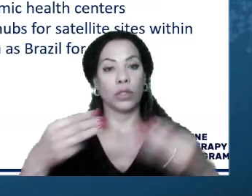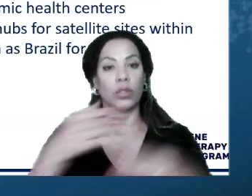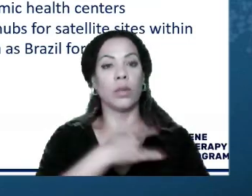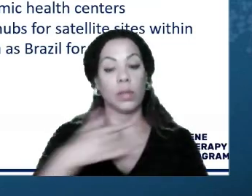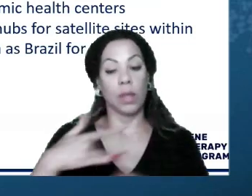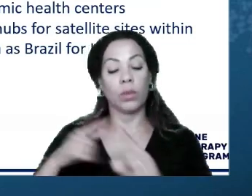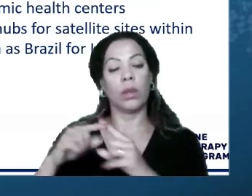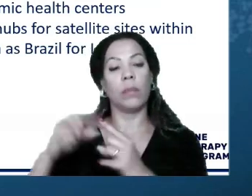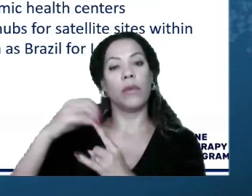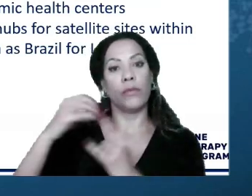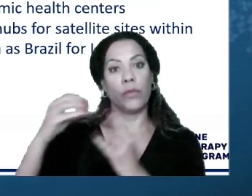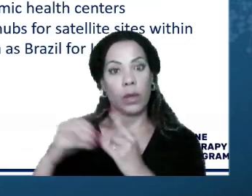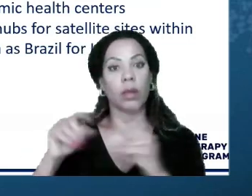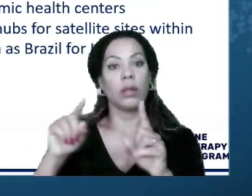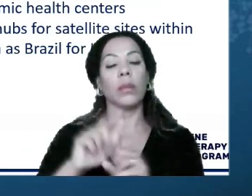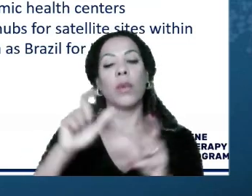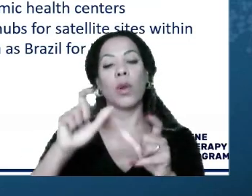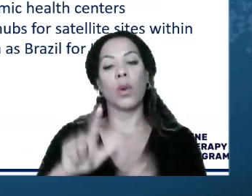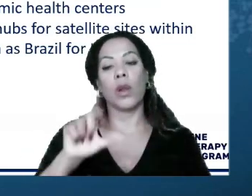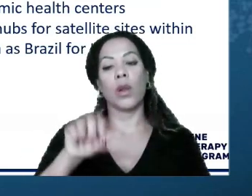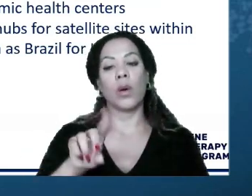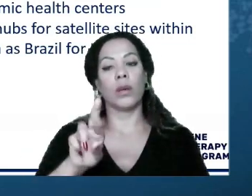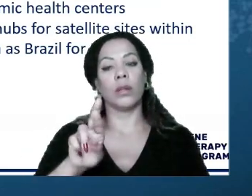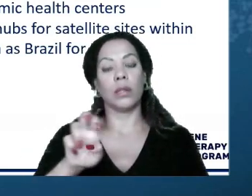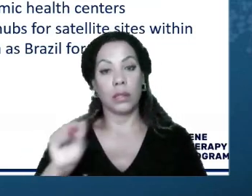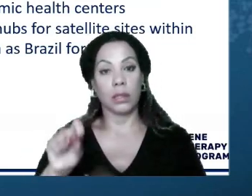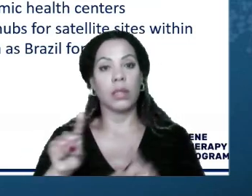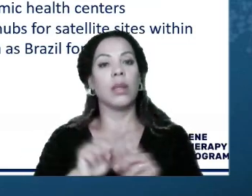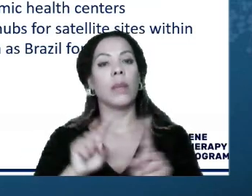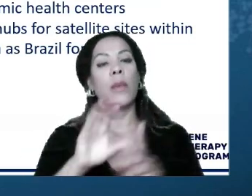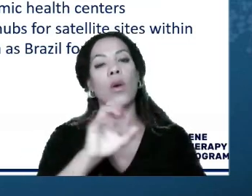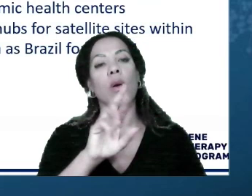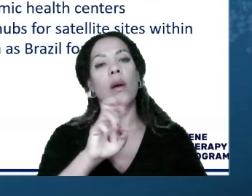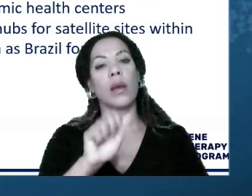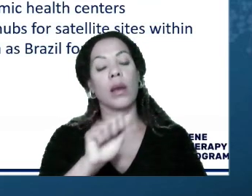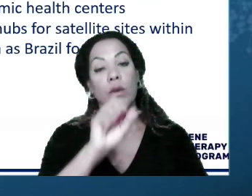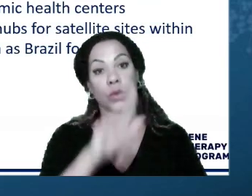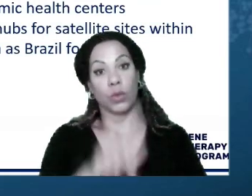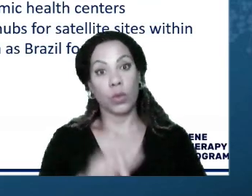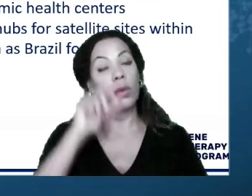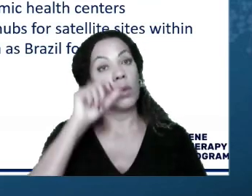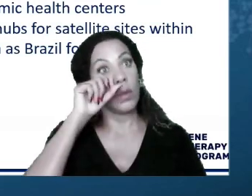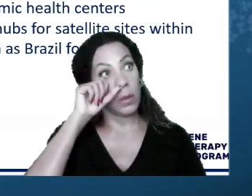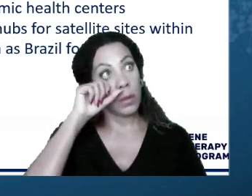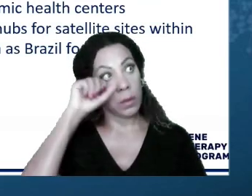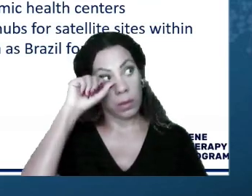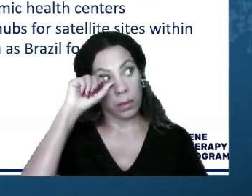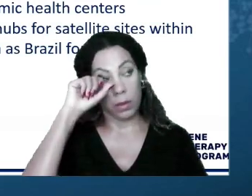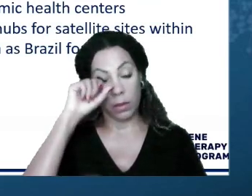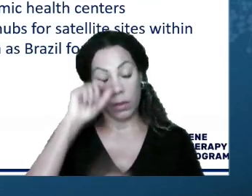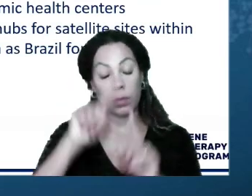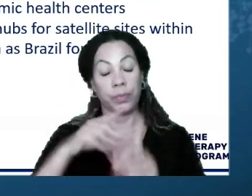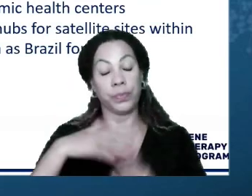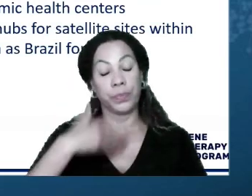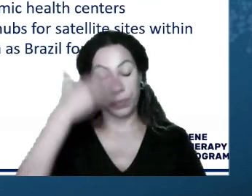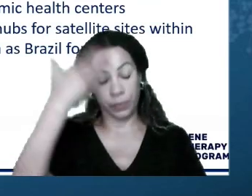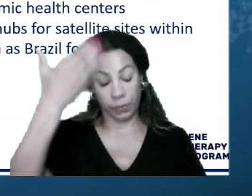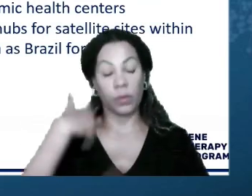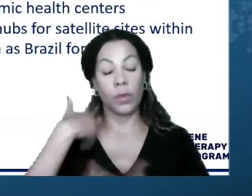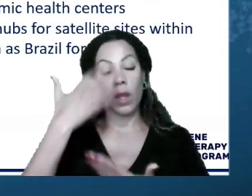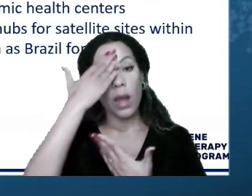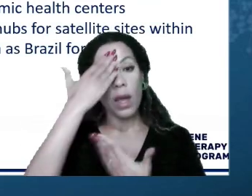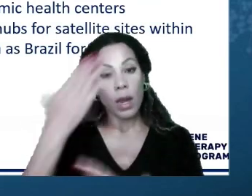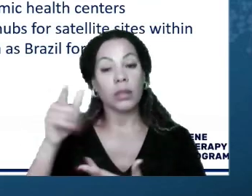Fiocruz, também em Londres, na Coreia do Sul e na Arábia Saudita. Eu quero agradecer muito pelo